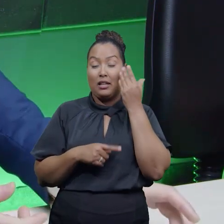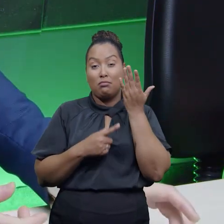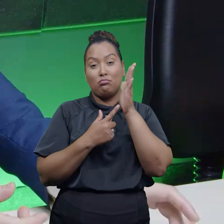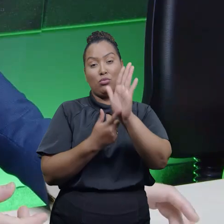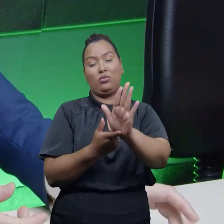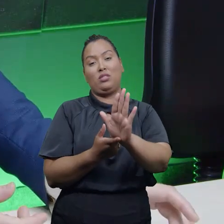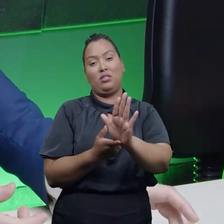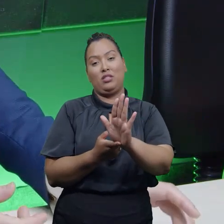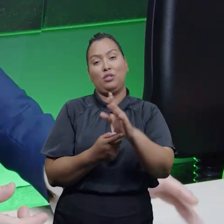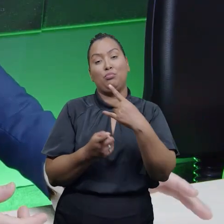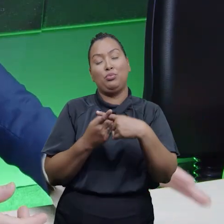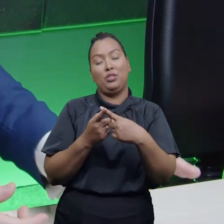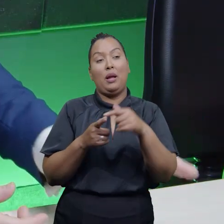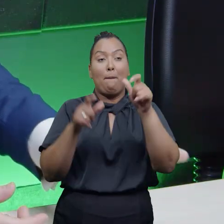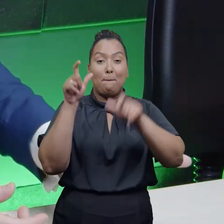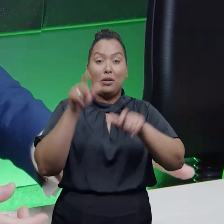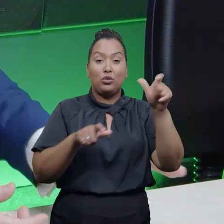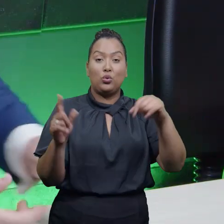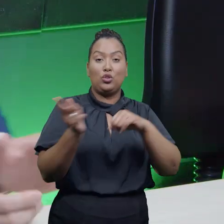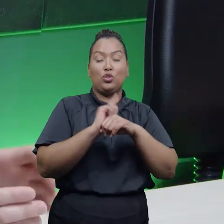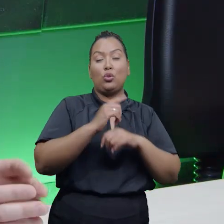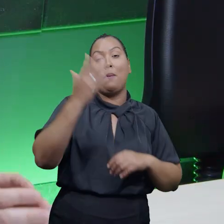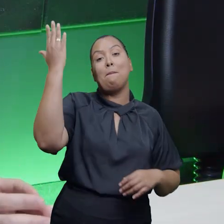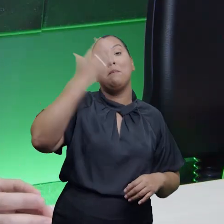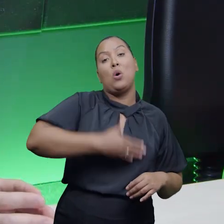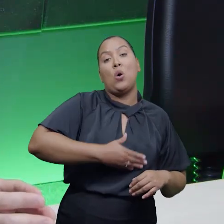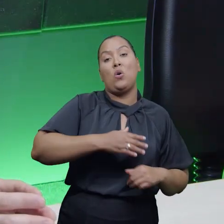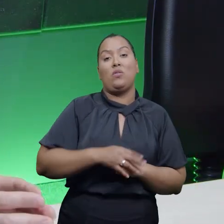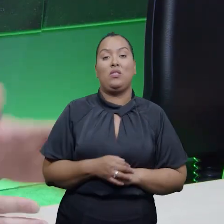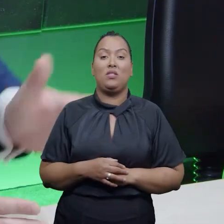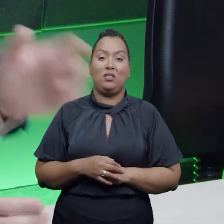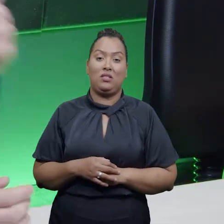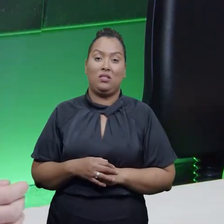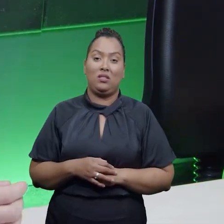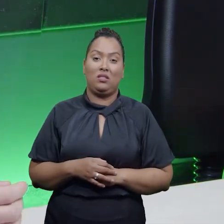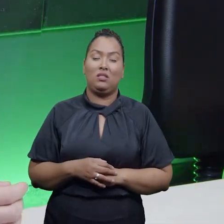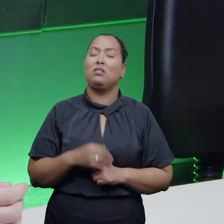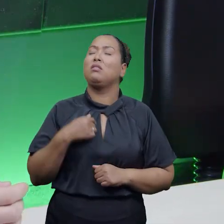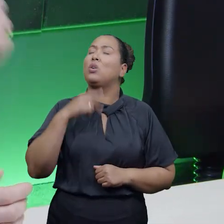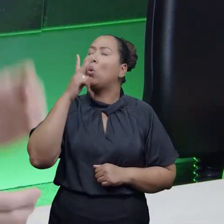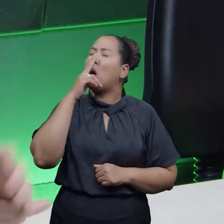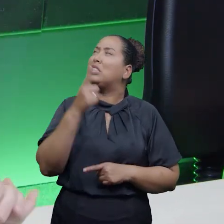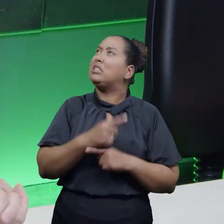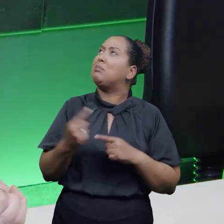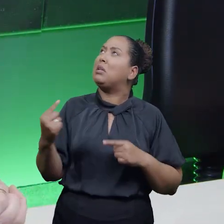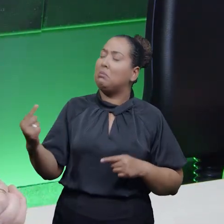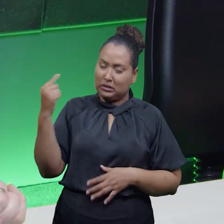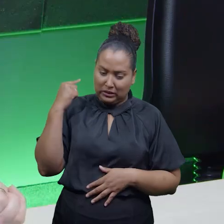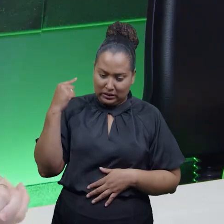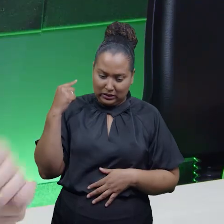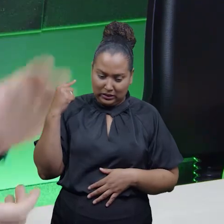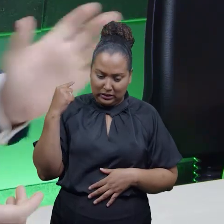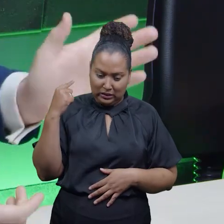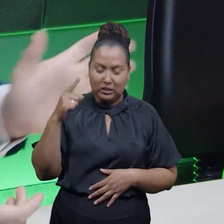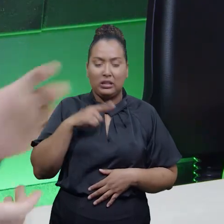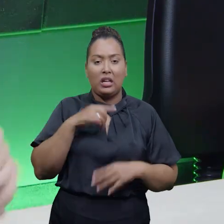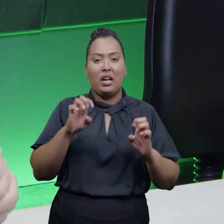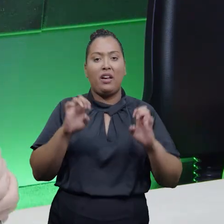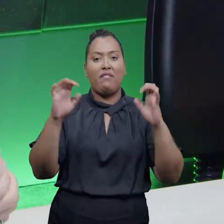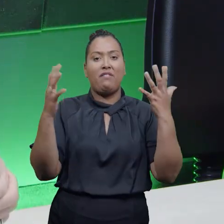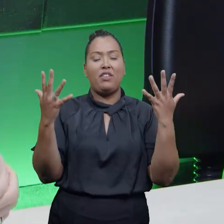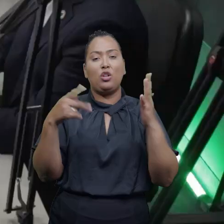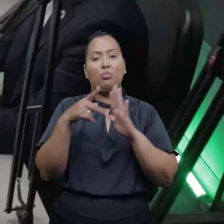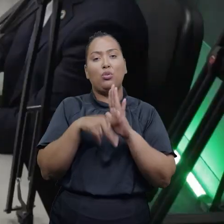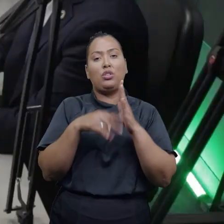para mostrar para o gestor algo que eu tenho dito. Nós tivemos, não sei, eu acho que foi semana passada, um evento ali